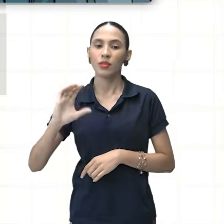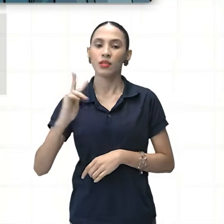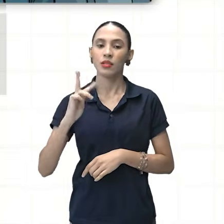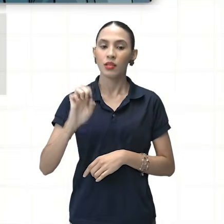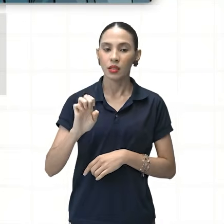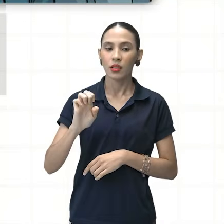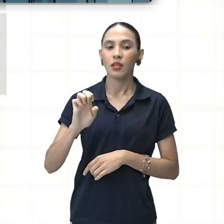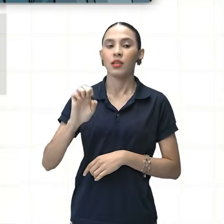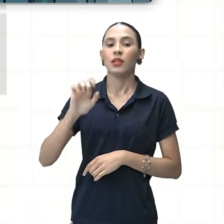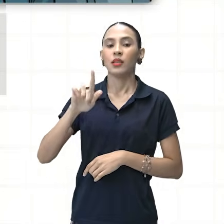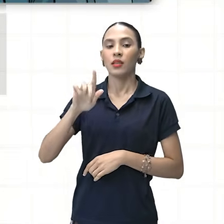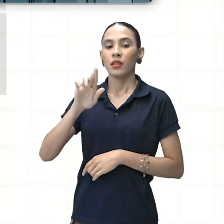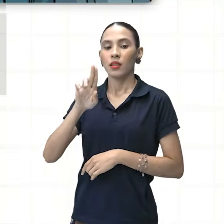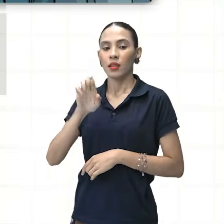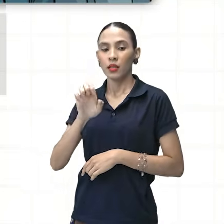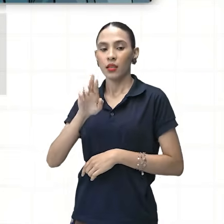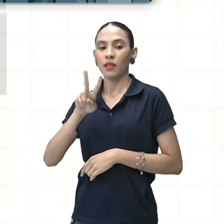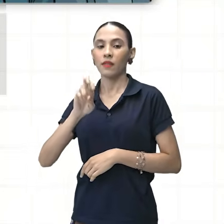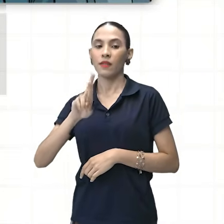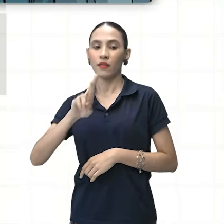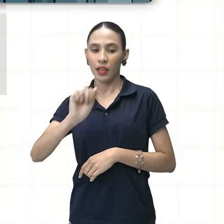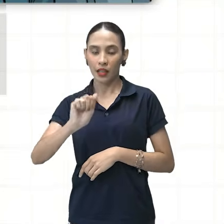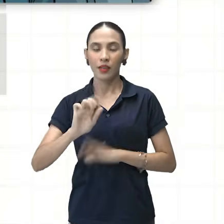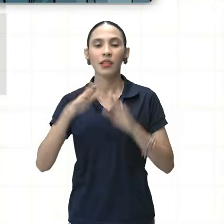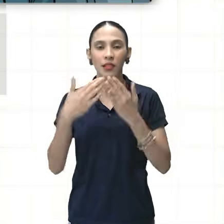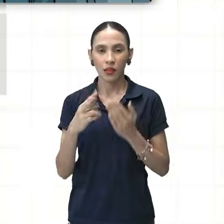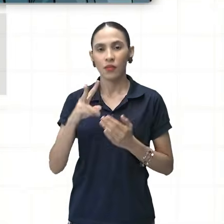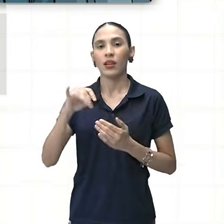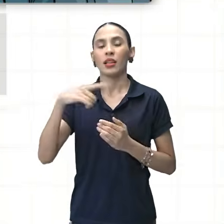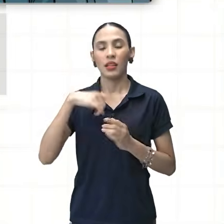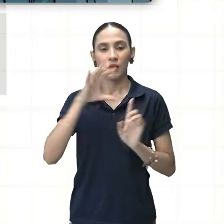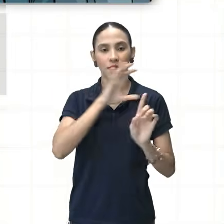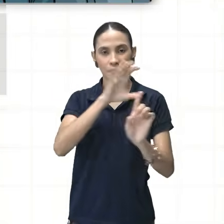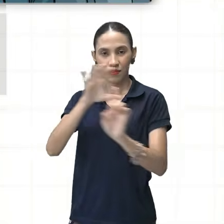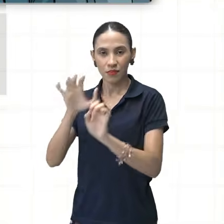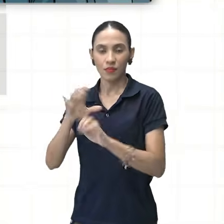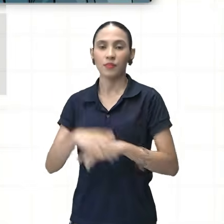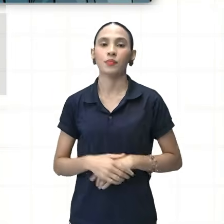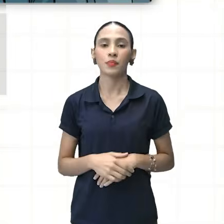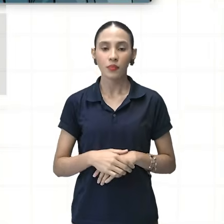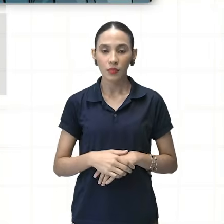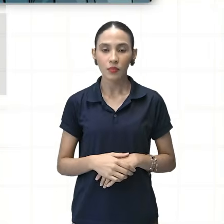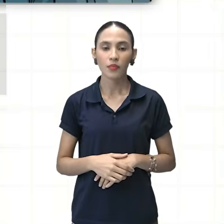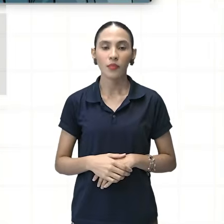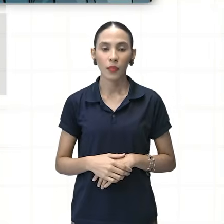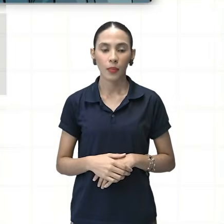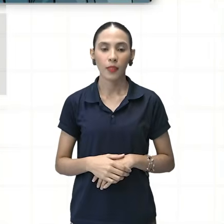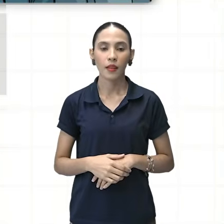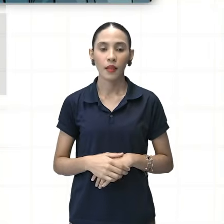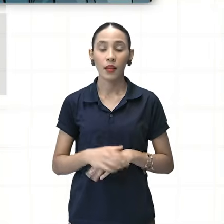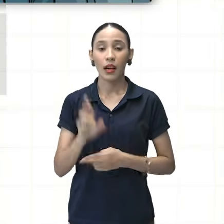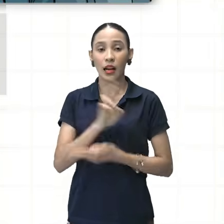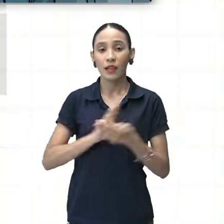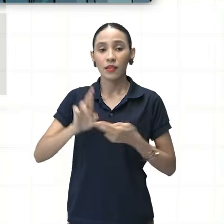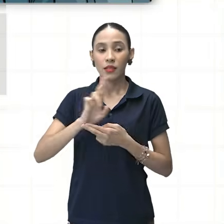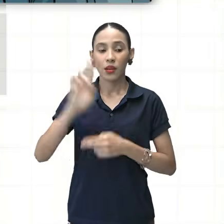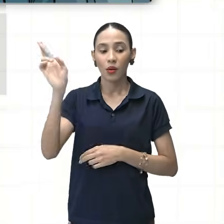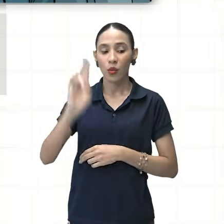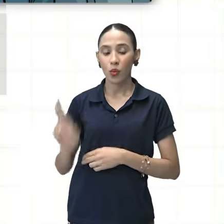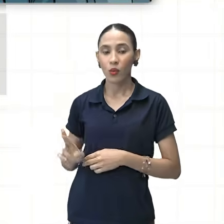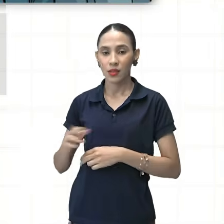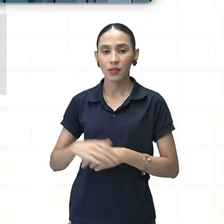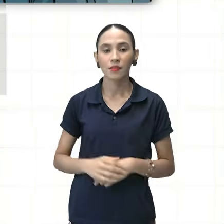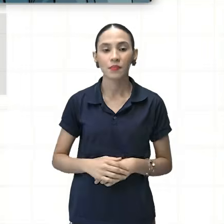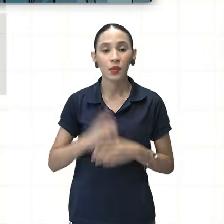dois movimentos vão ter inspirações, certo? De acordo com a Revolução